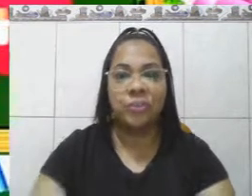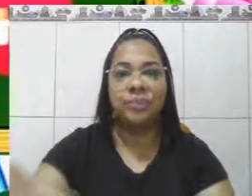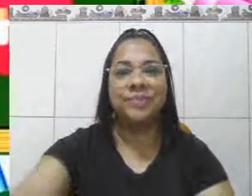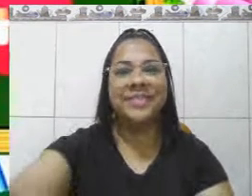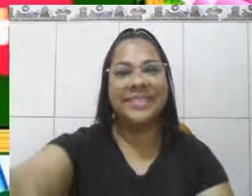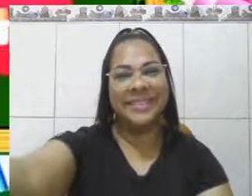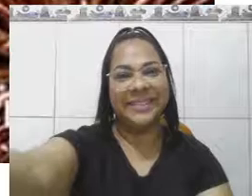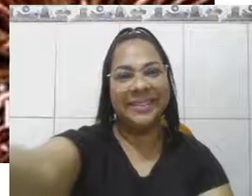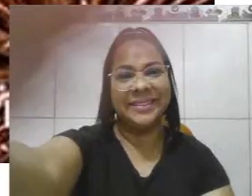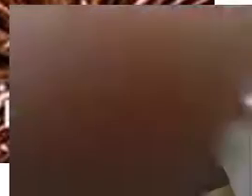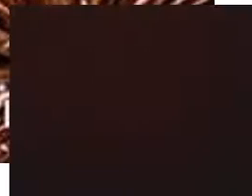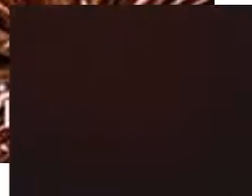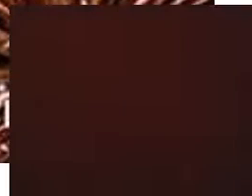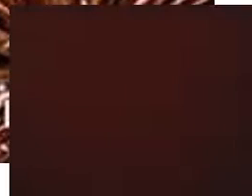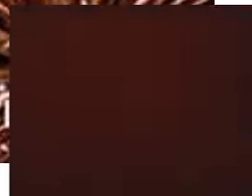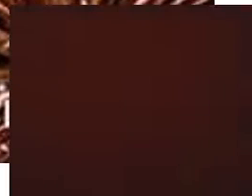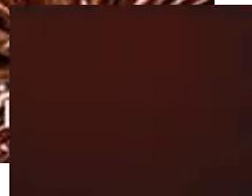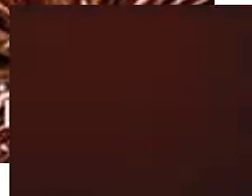próximo vídeo.